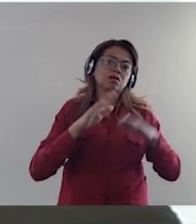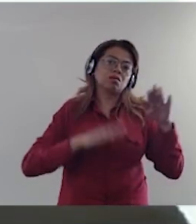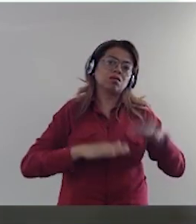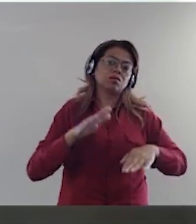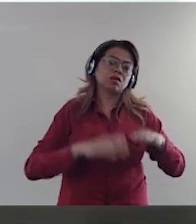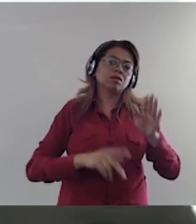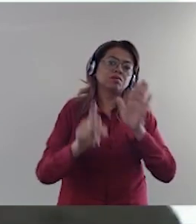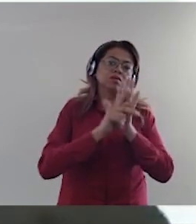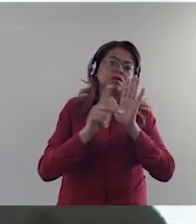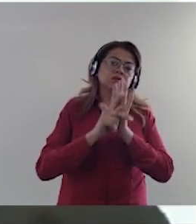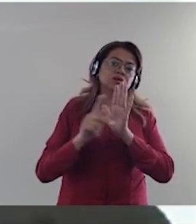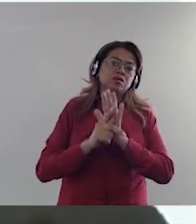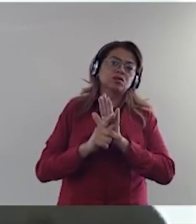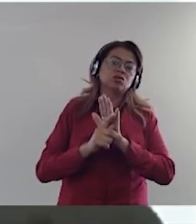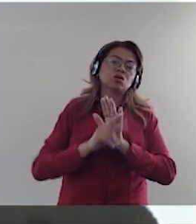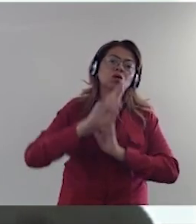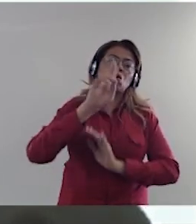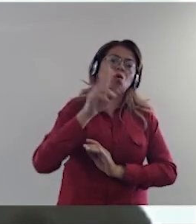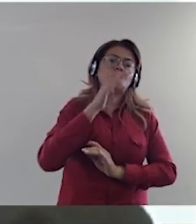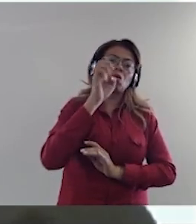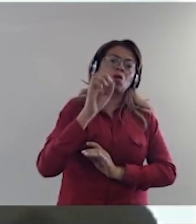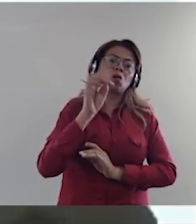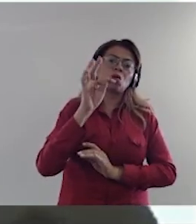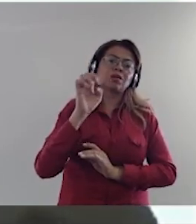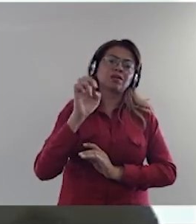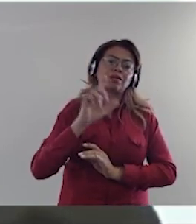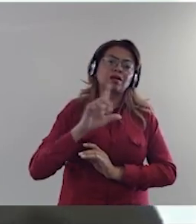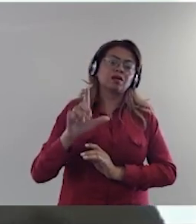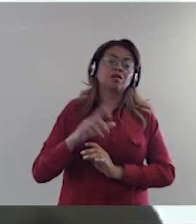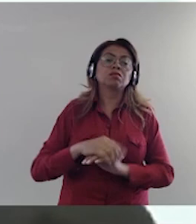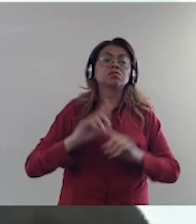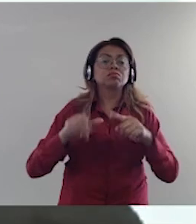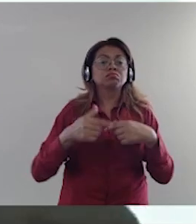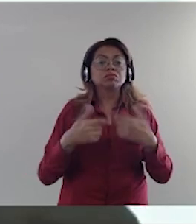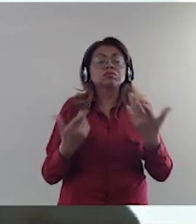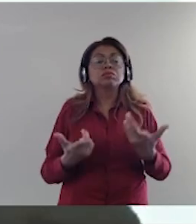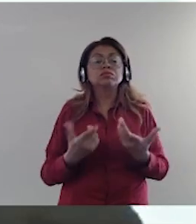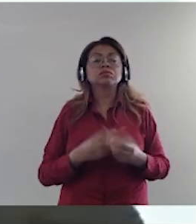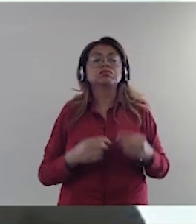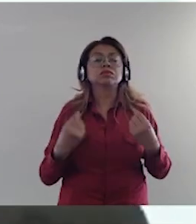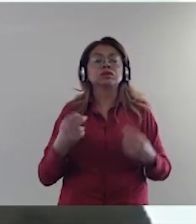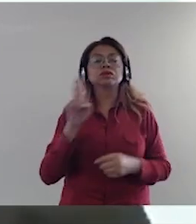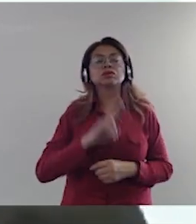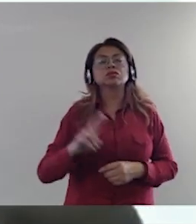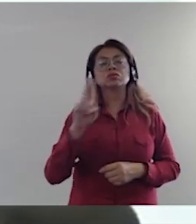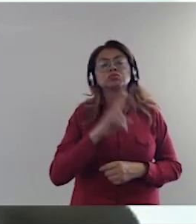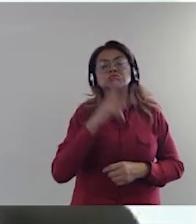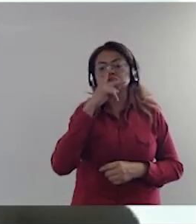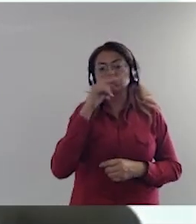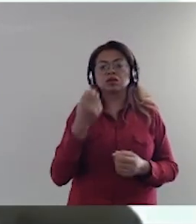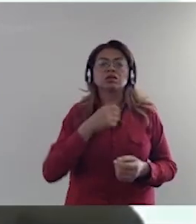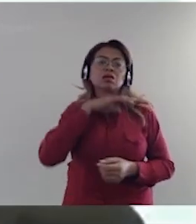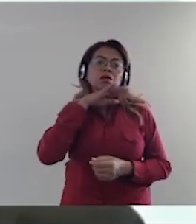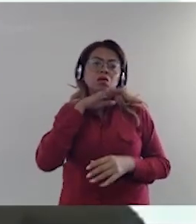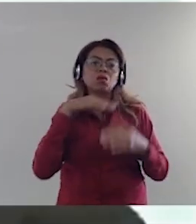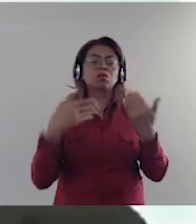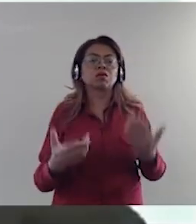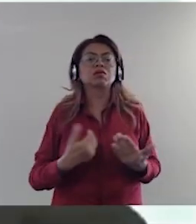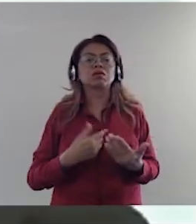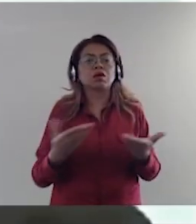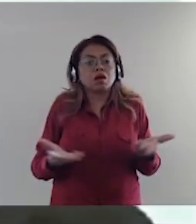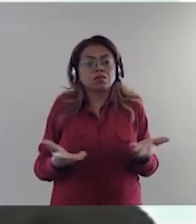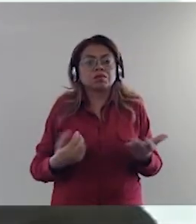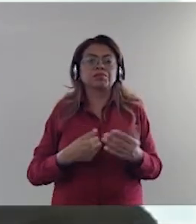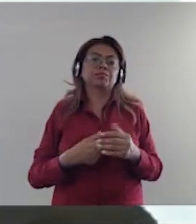conglomerados de hotelaria, e se torna até uma deslealdade em